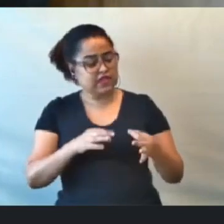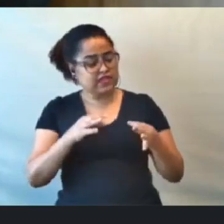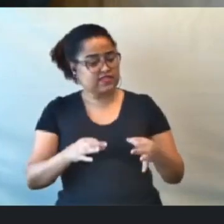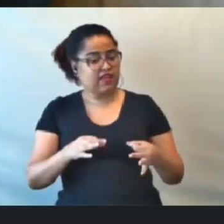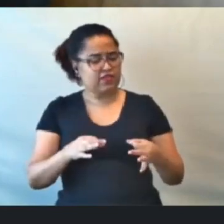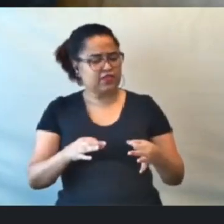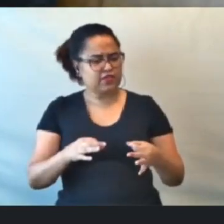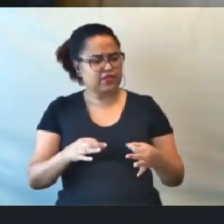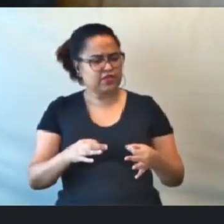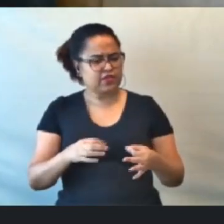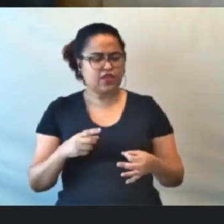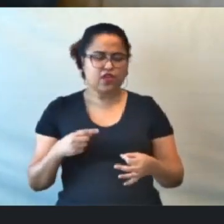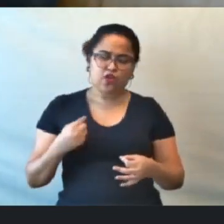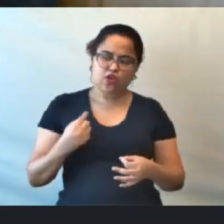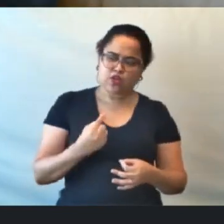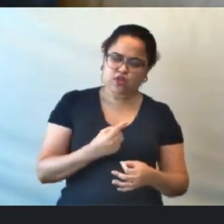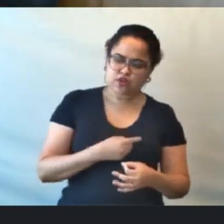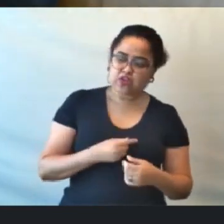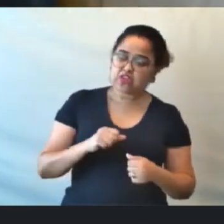agora